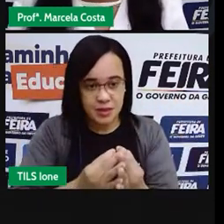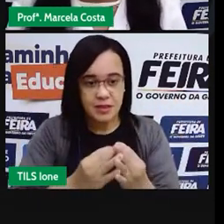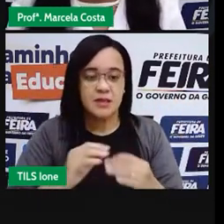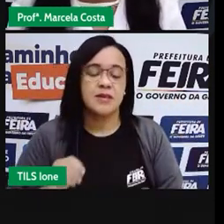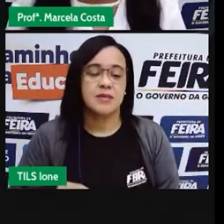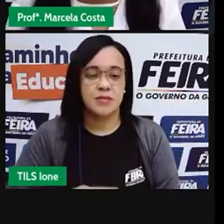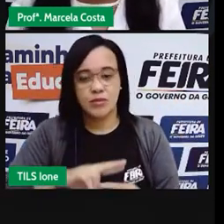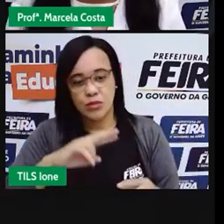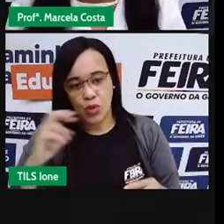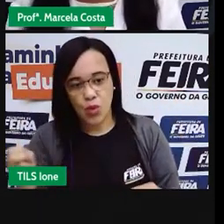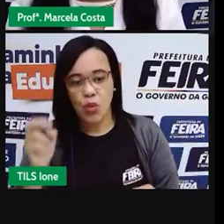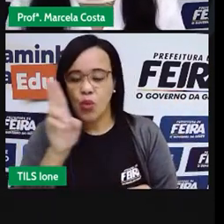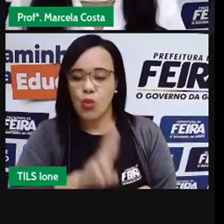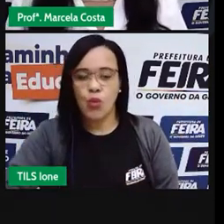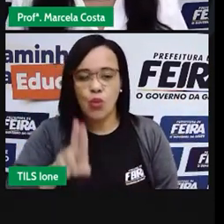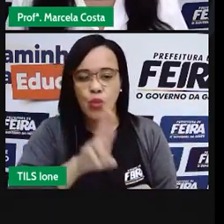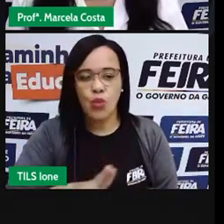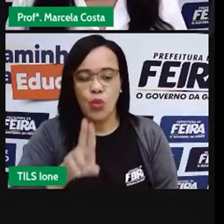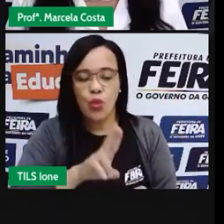também utilizar